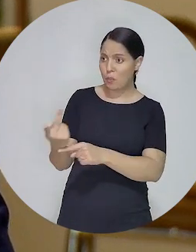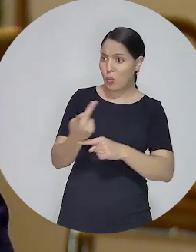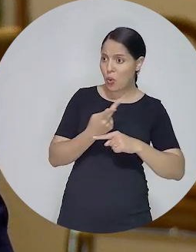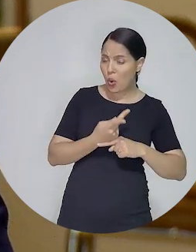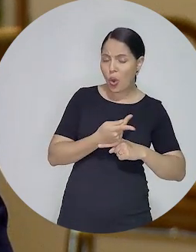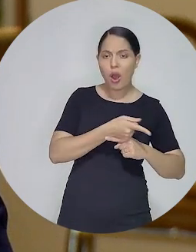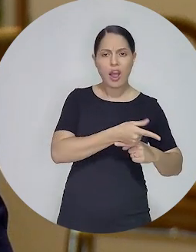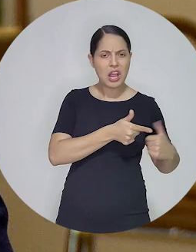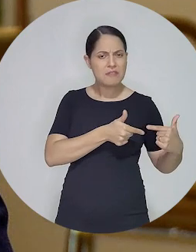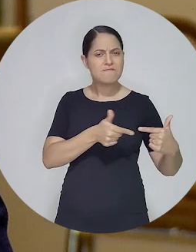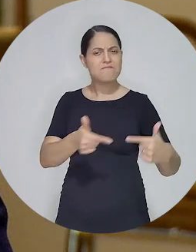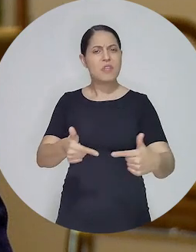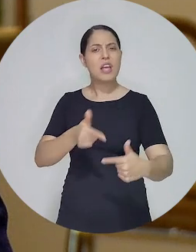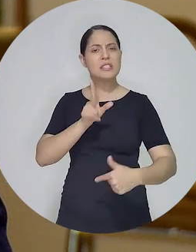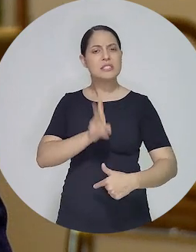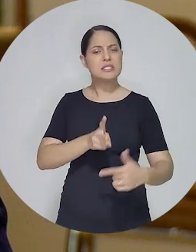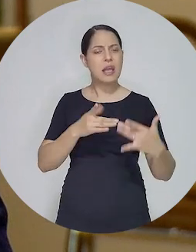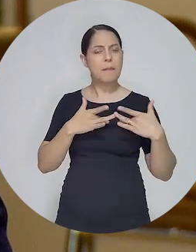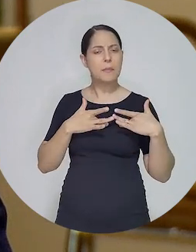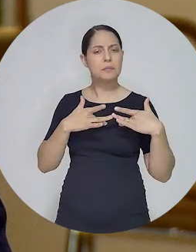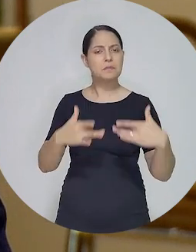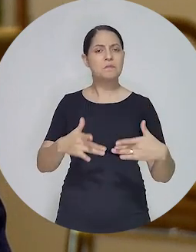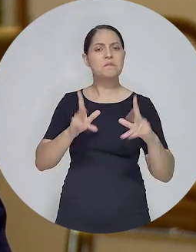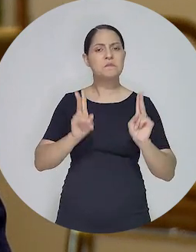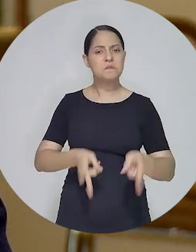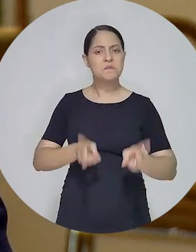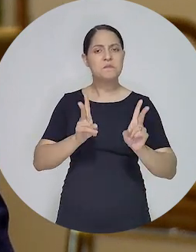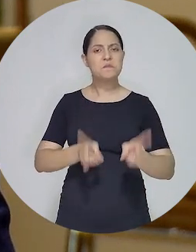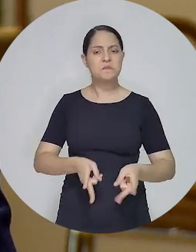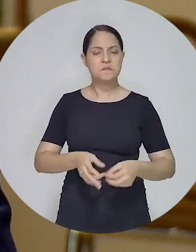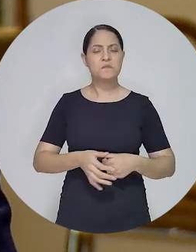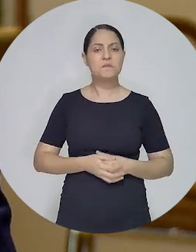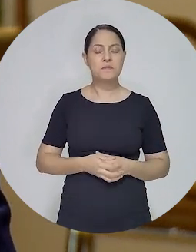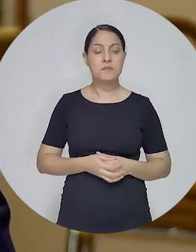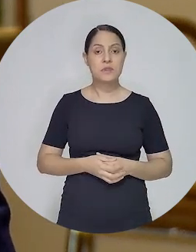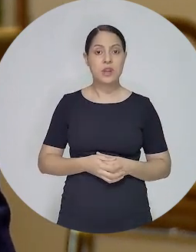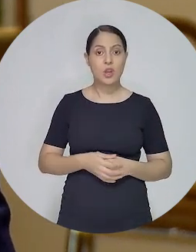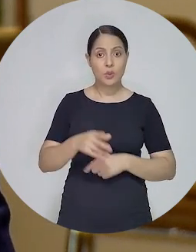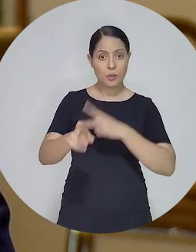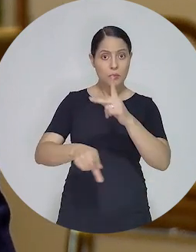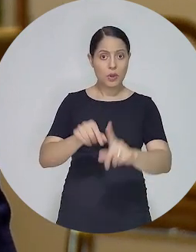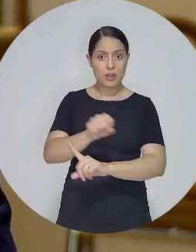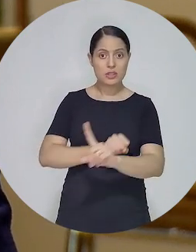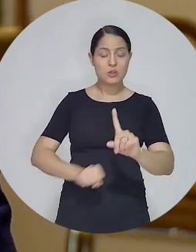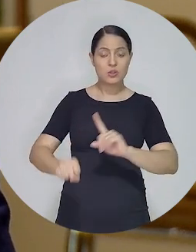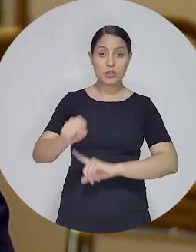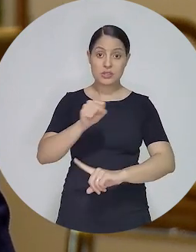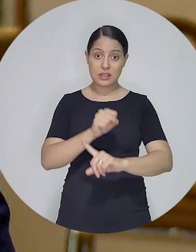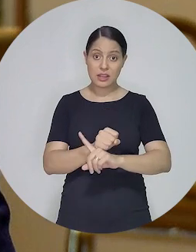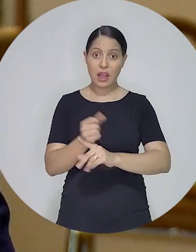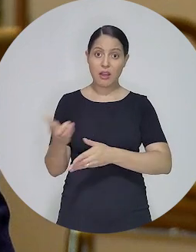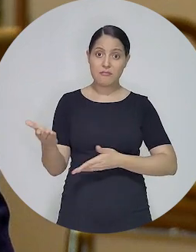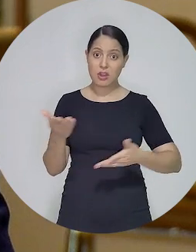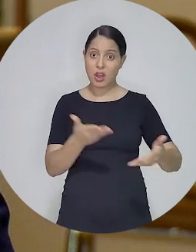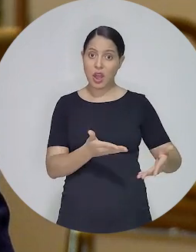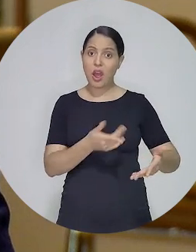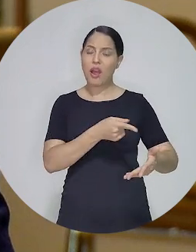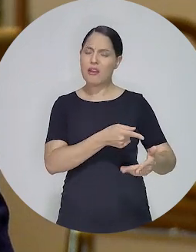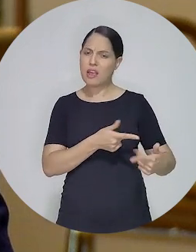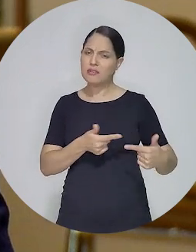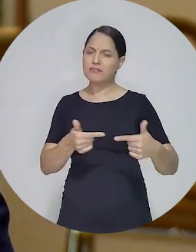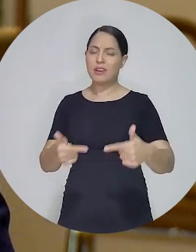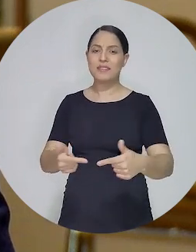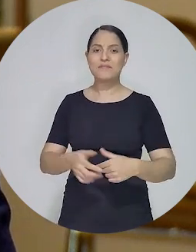fazê-lo. Um homem que sempre esteve à disposição dos seus, à disposição da sociedade, um homem extremamente